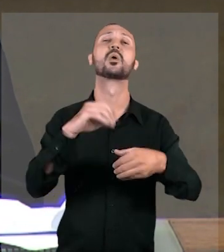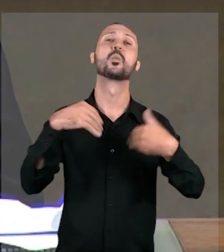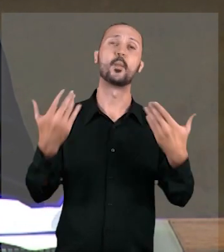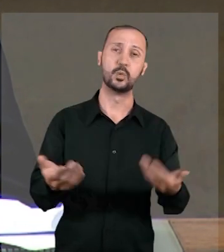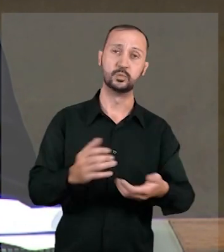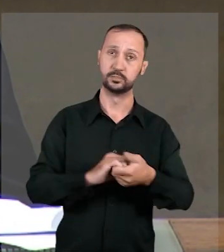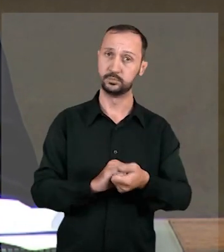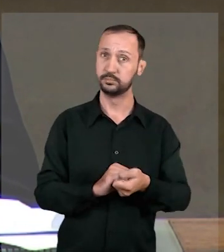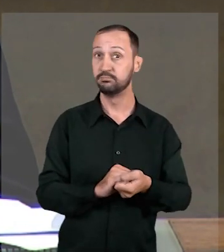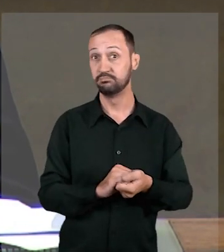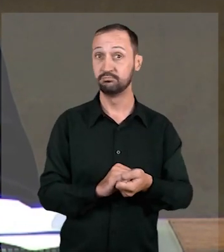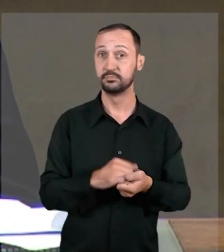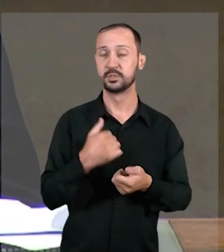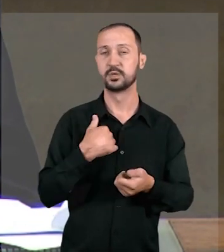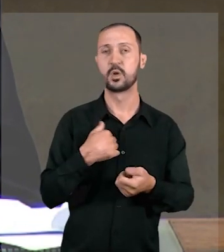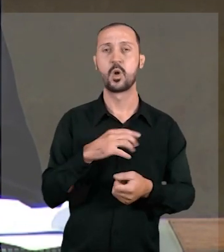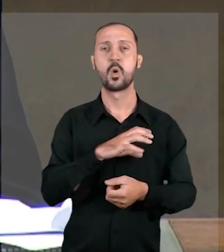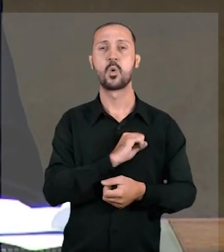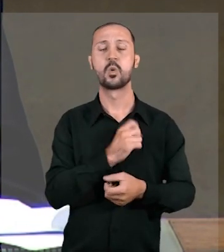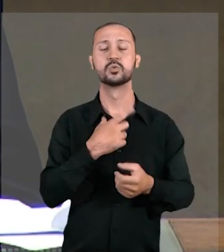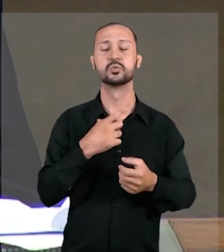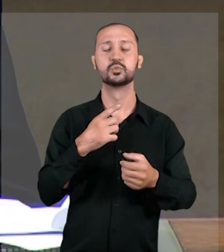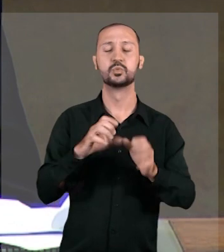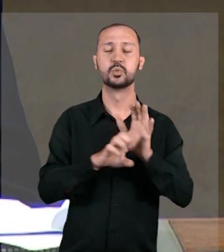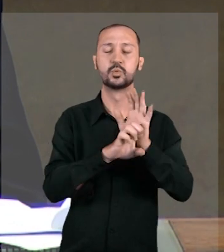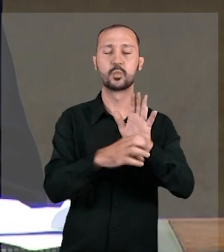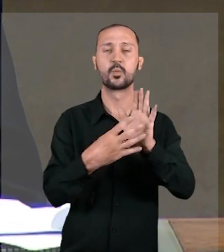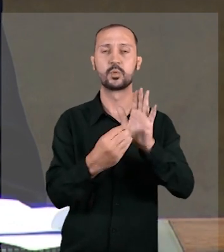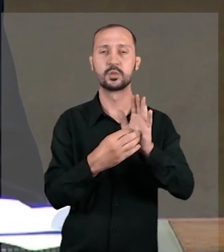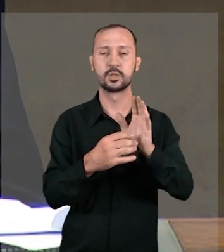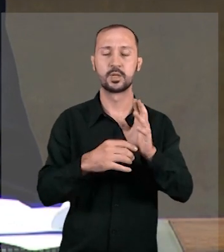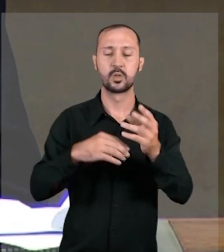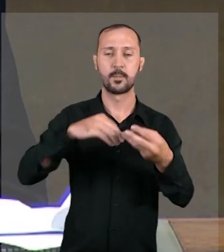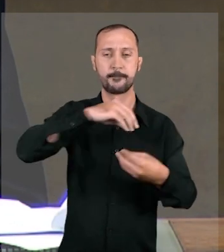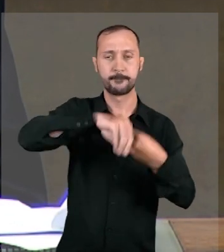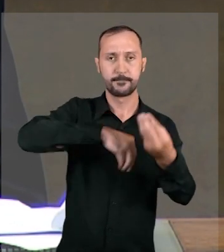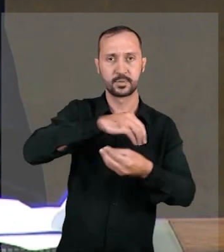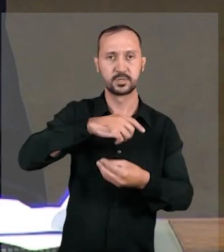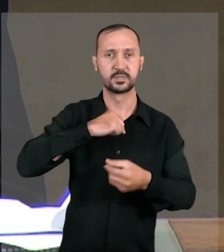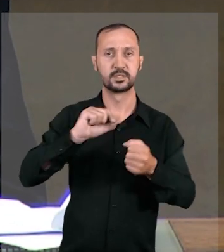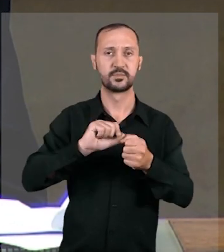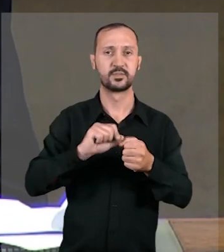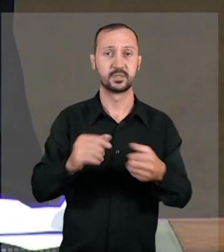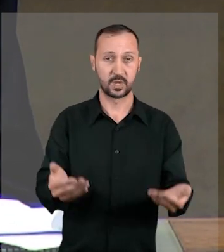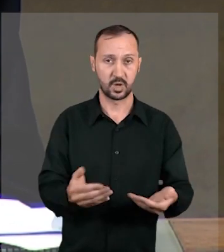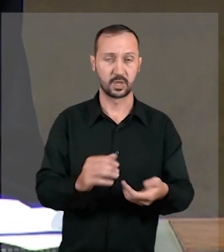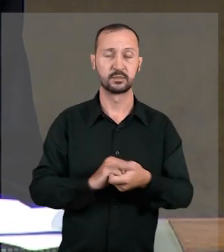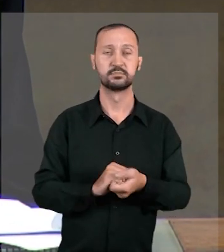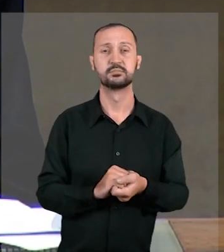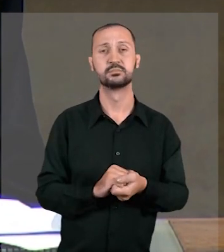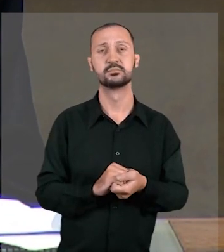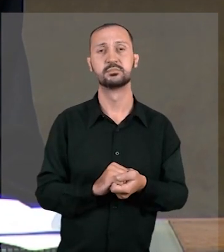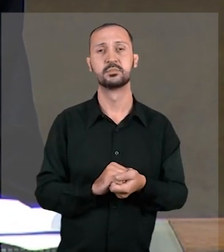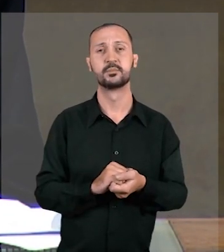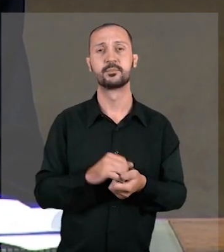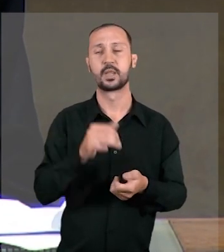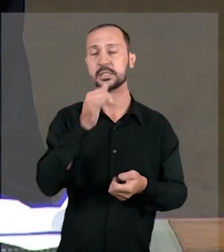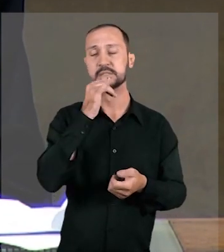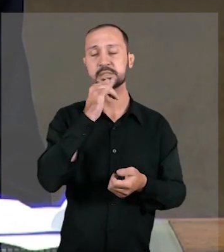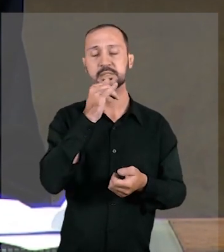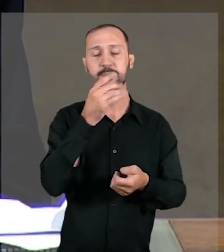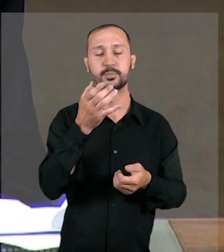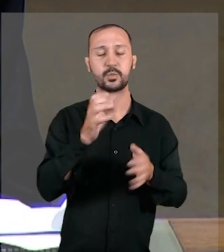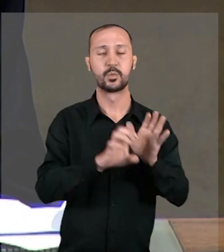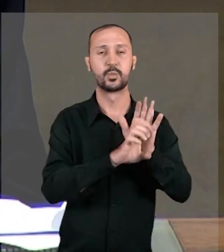dizer que eu tenho simpatia pelo modelo misto que nós praticamos, que é o modelo em